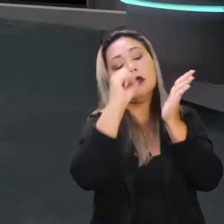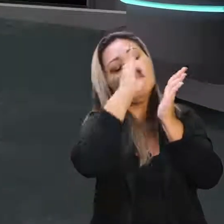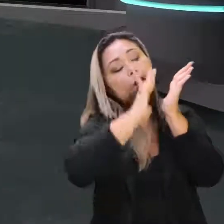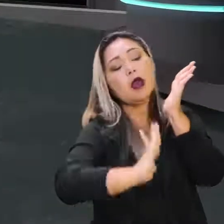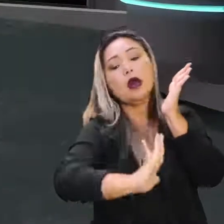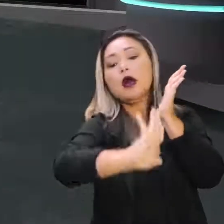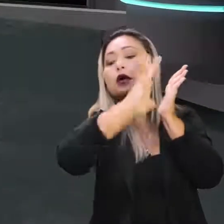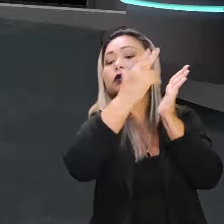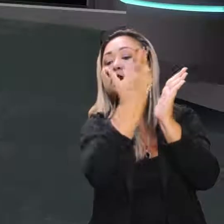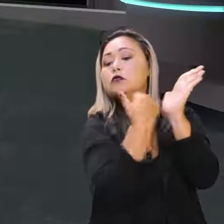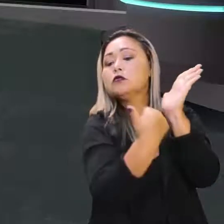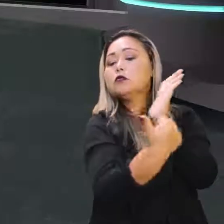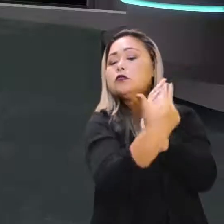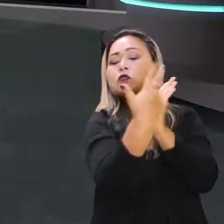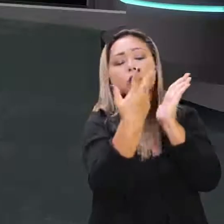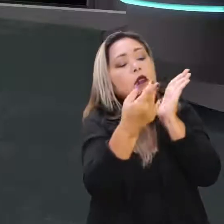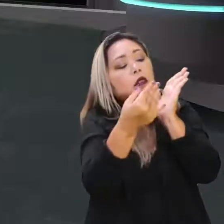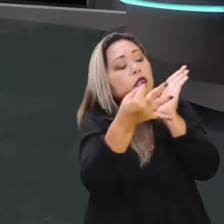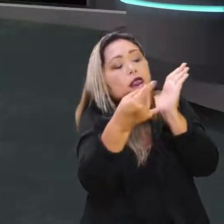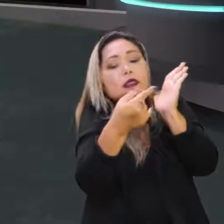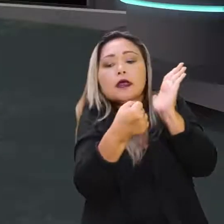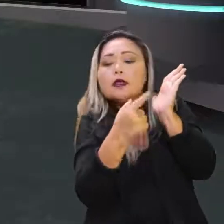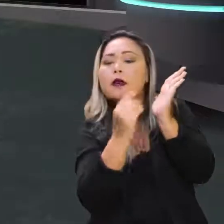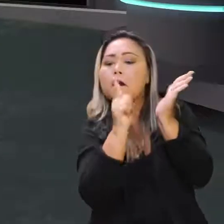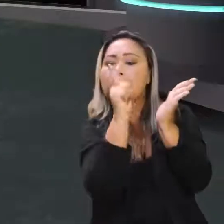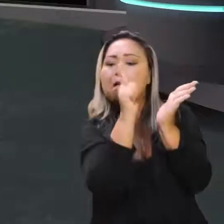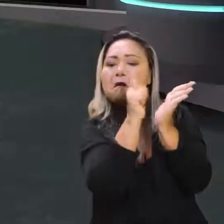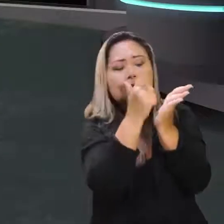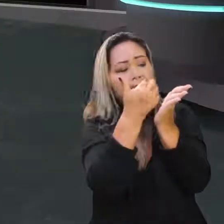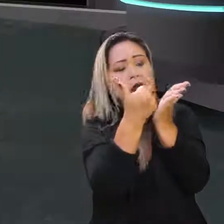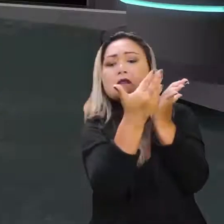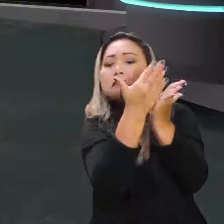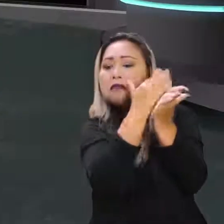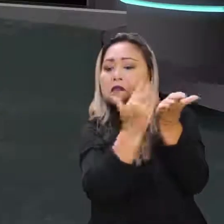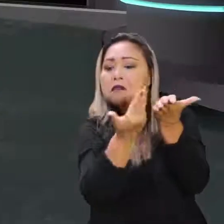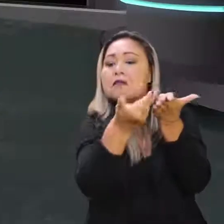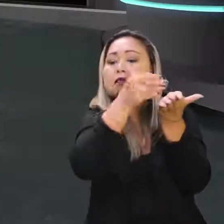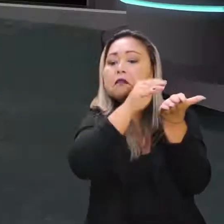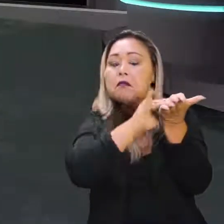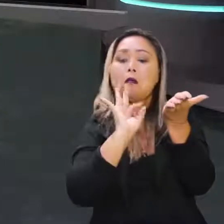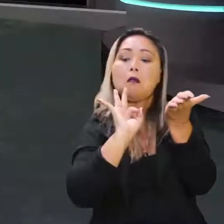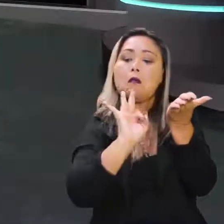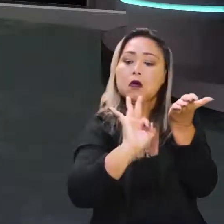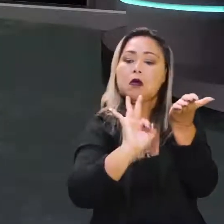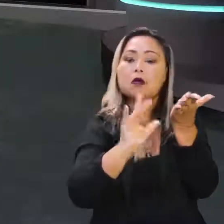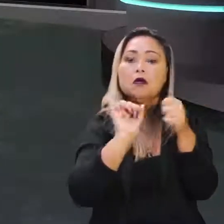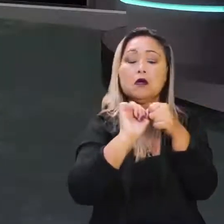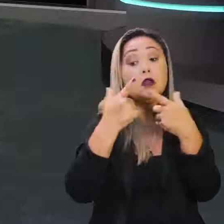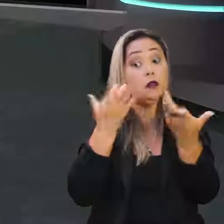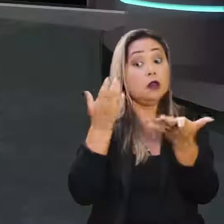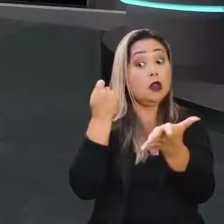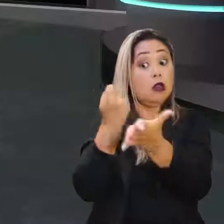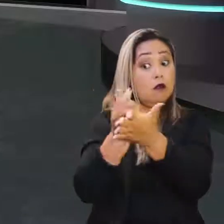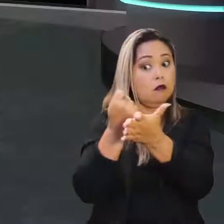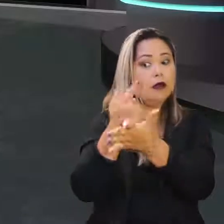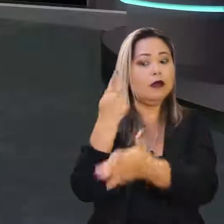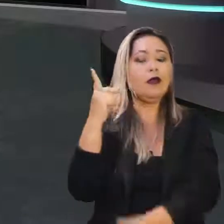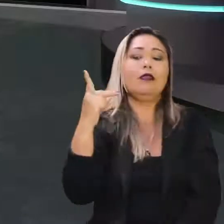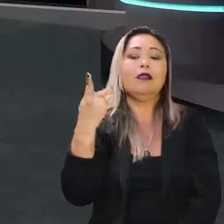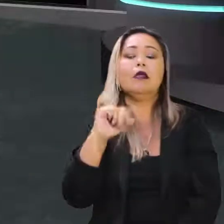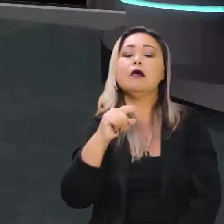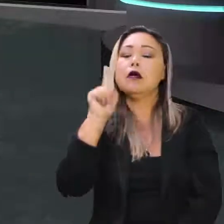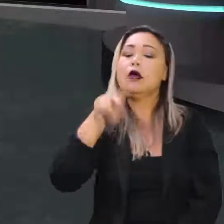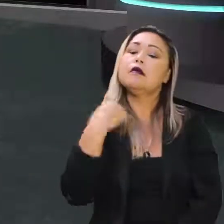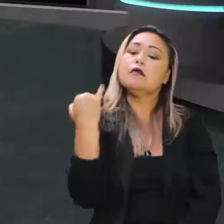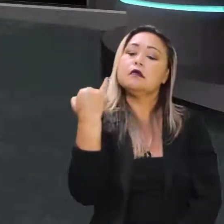imagens desenhadas com riqueza de detalhe, papel de primeira linha, com certeza, primeira qualidade. Eu até queria comprar esse livro dele,